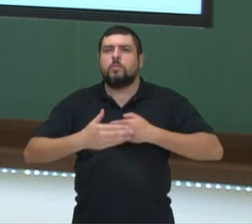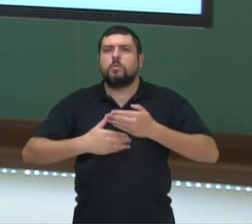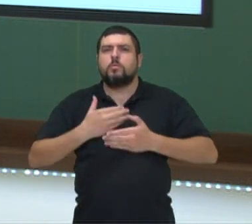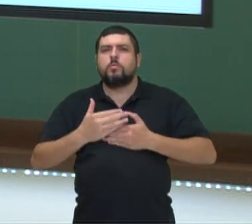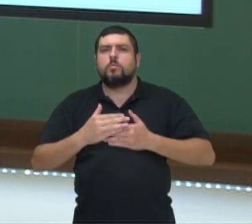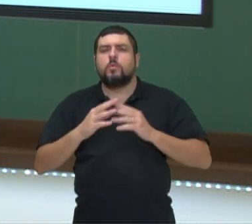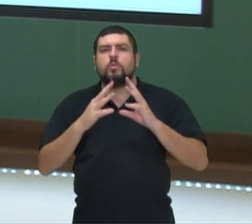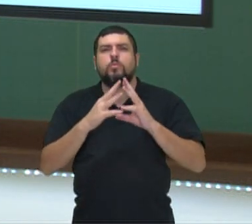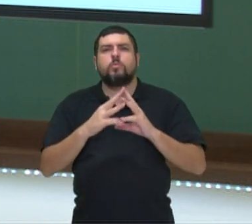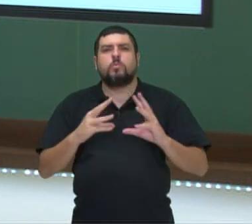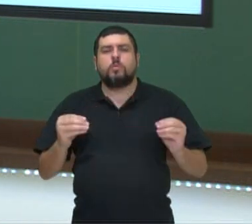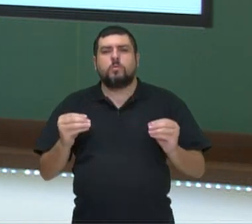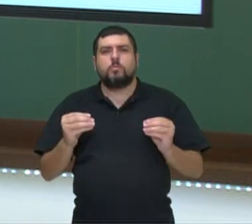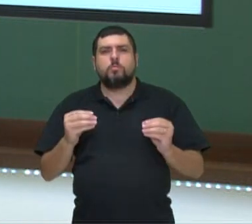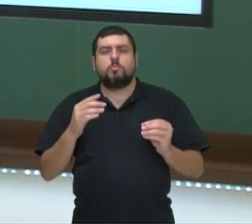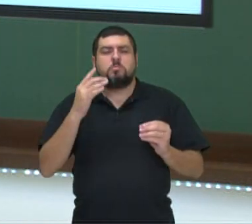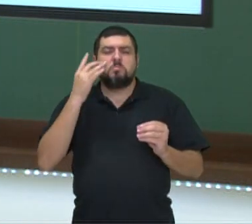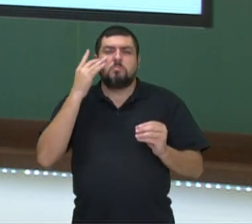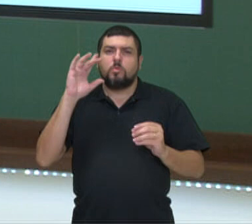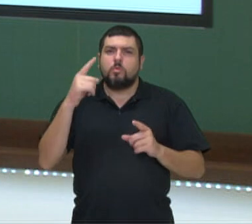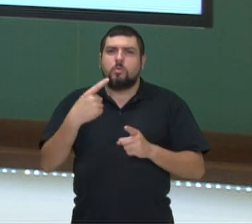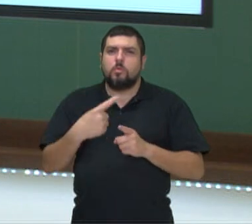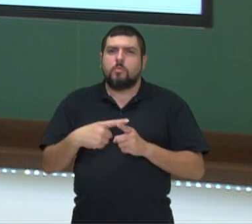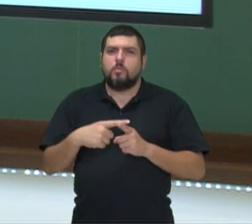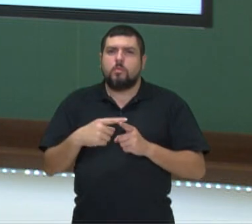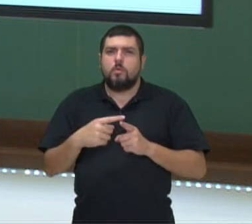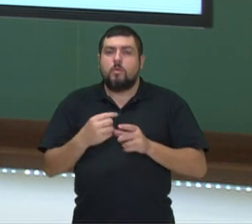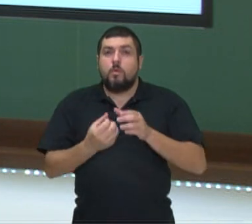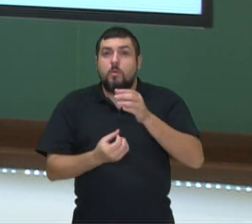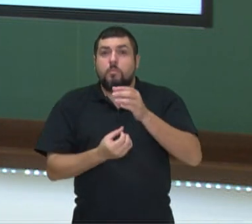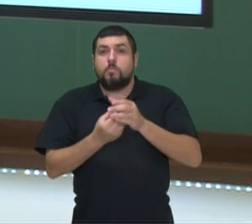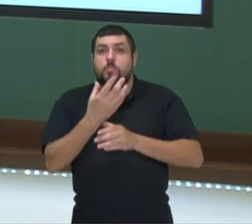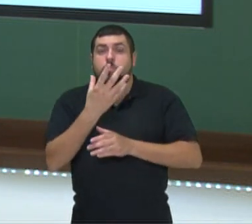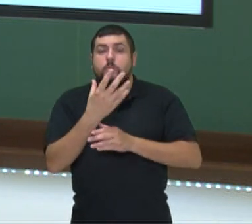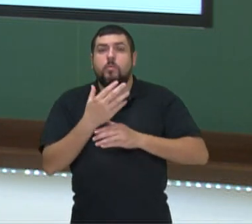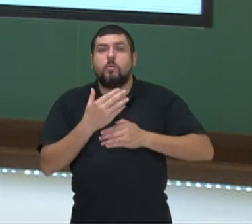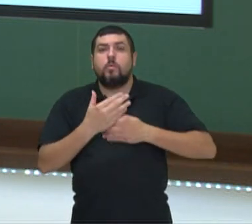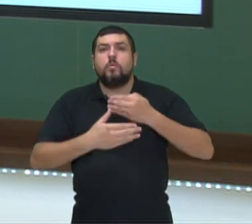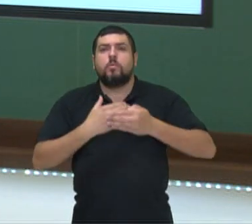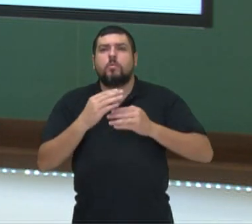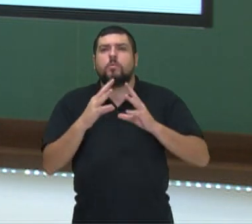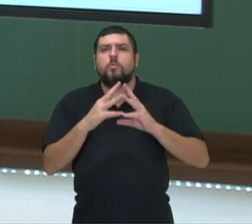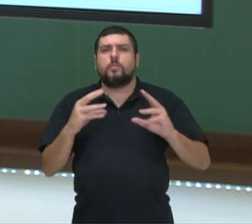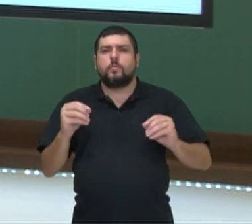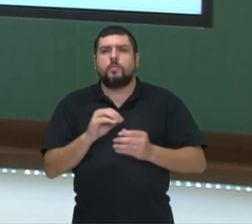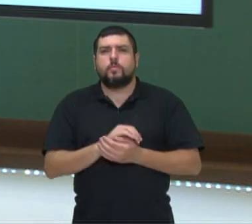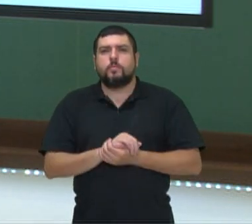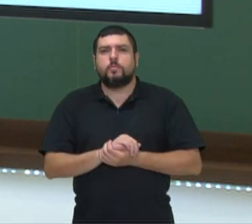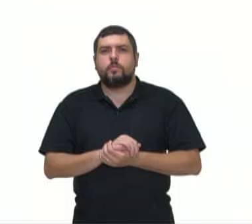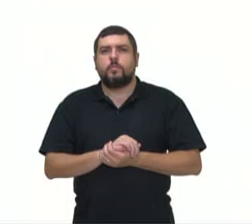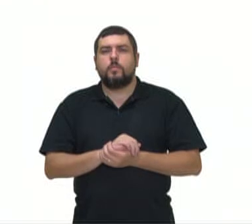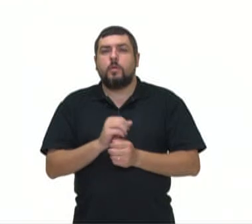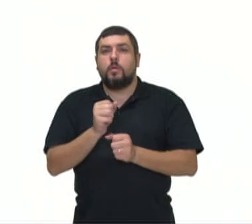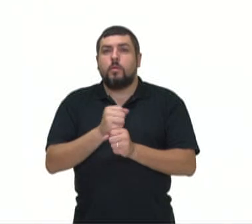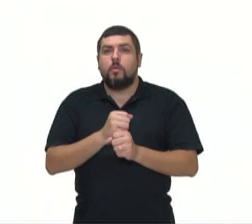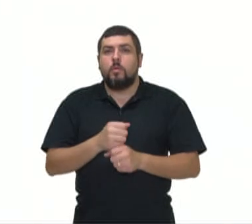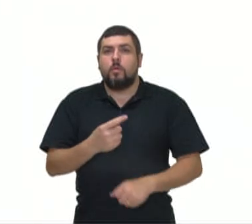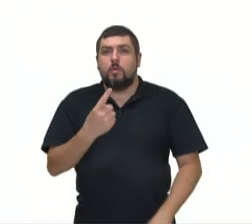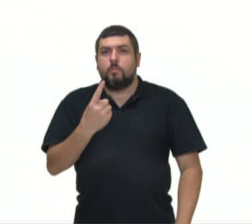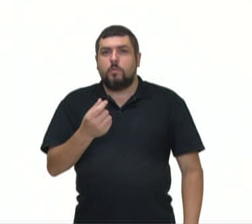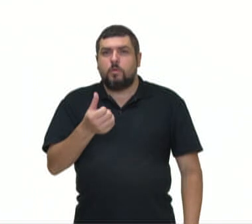pouco tempo depois e nós não sabemos o que ocorreu para que essa colônia desaparecesse. E em